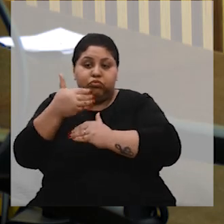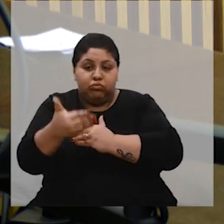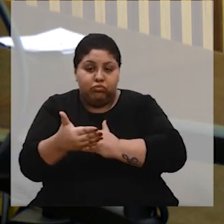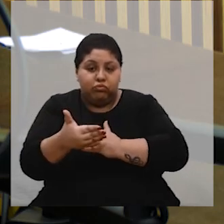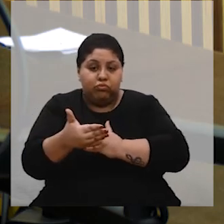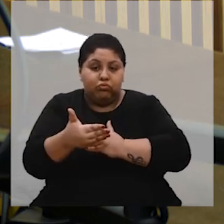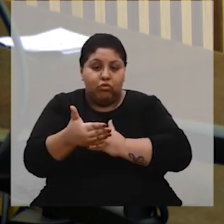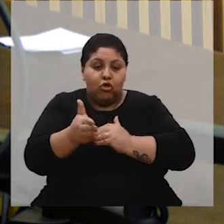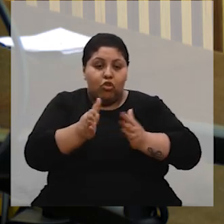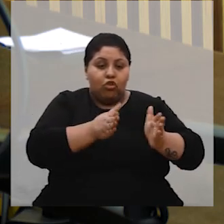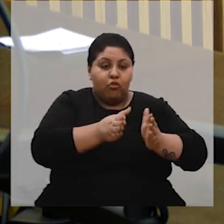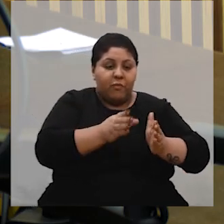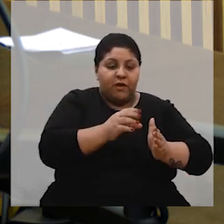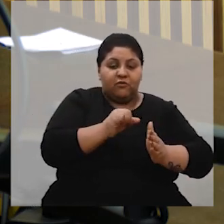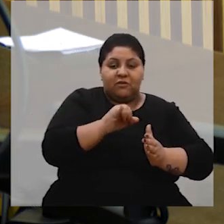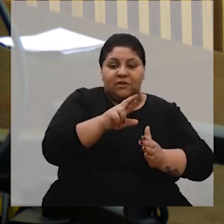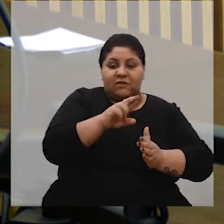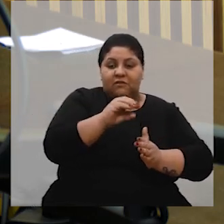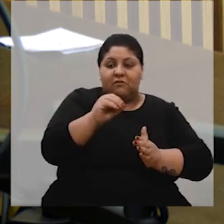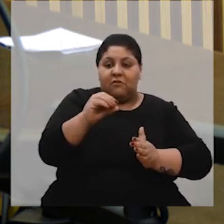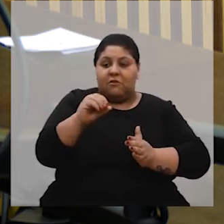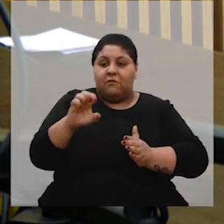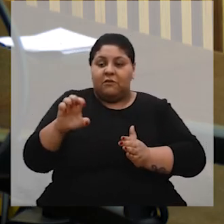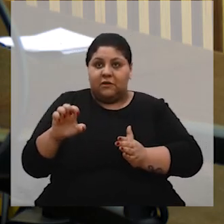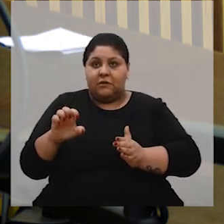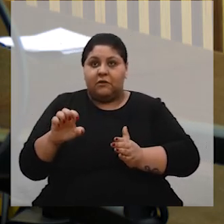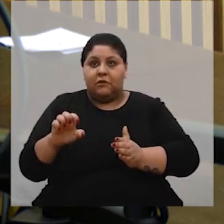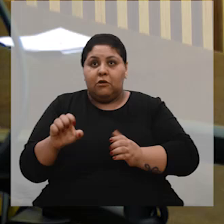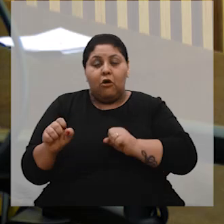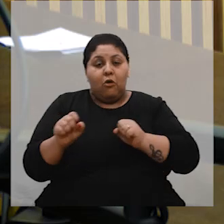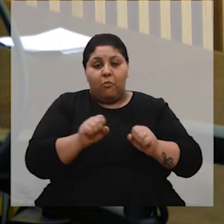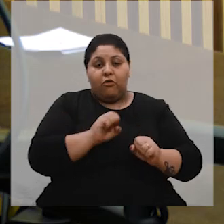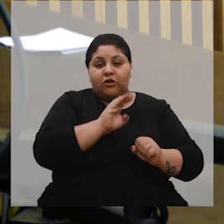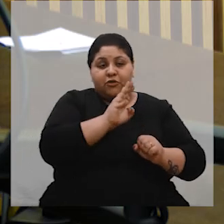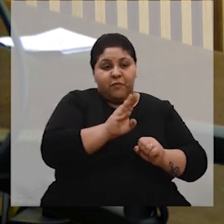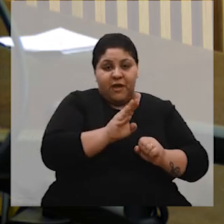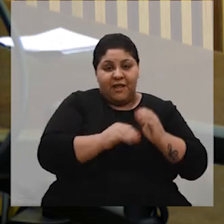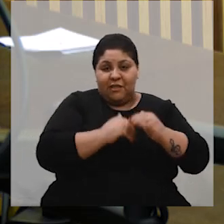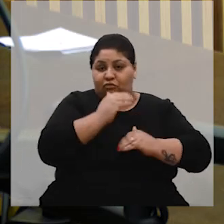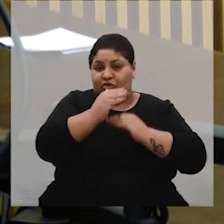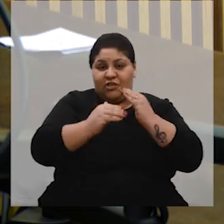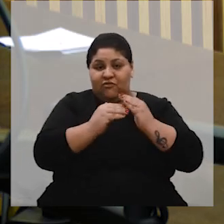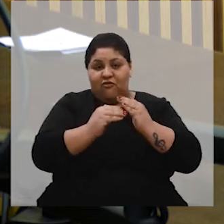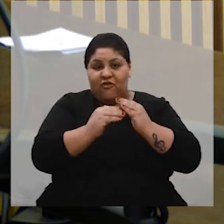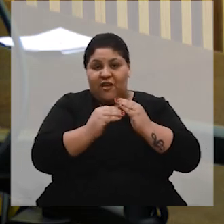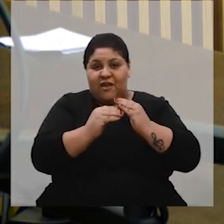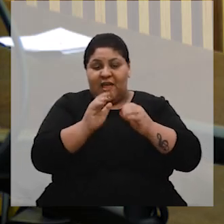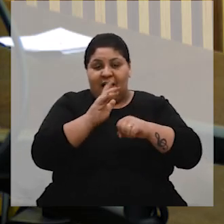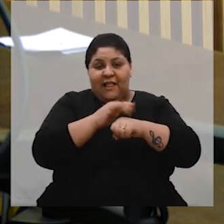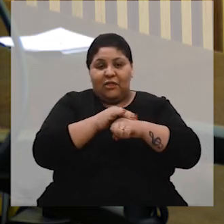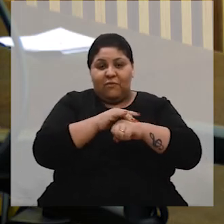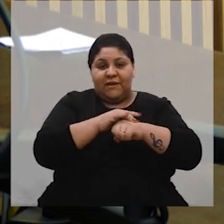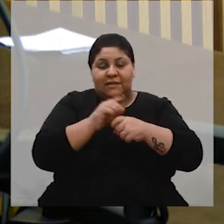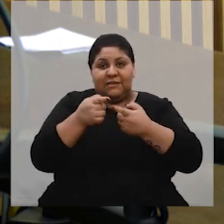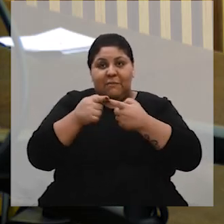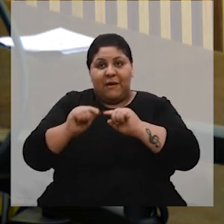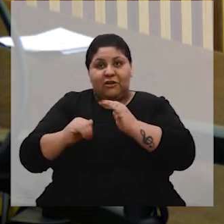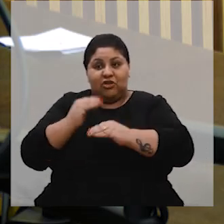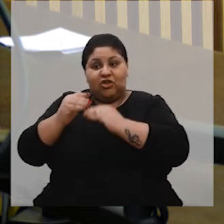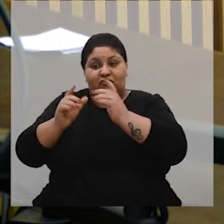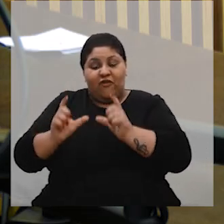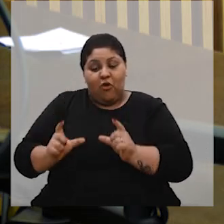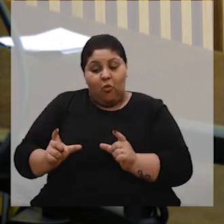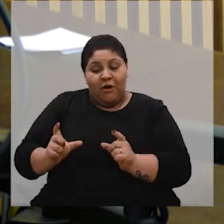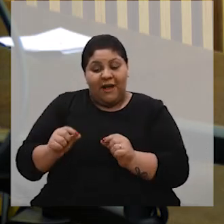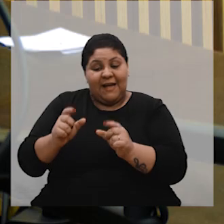cirrose. Então, o paciente ele pode ter hepatite B, não desenvolver a cirrose e desenvolver, sim, um câncer nas células do fígado. Então,